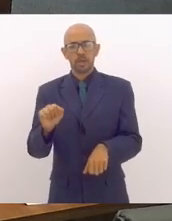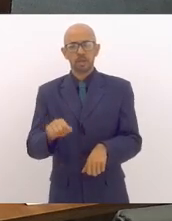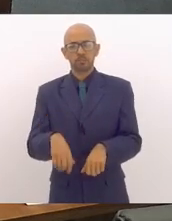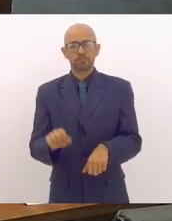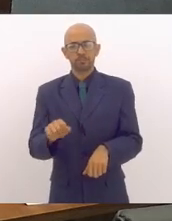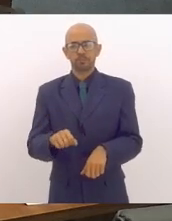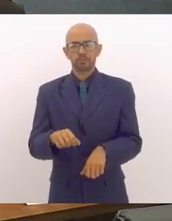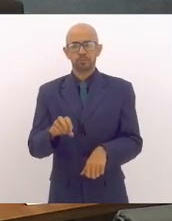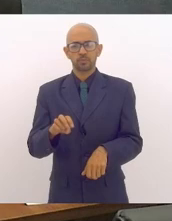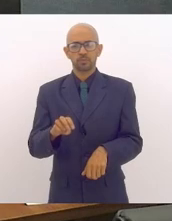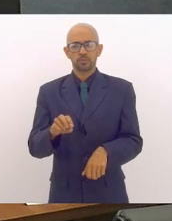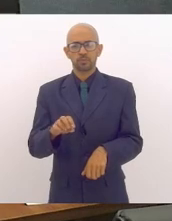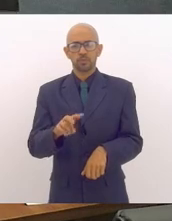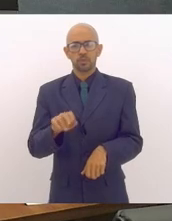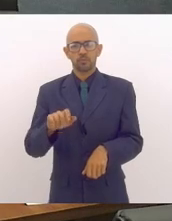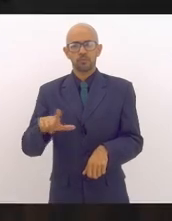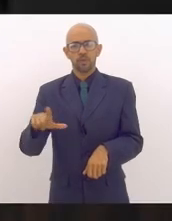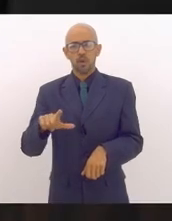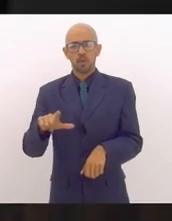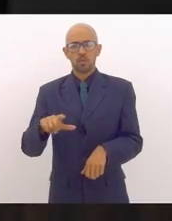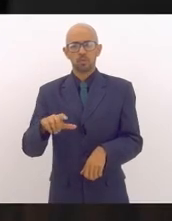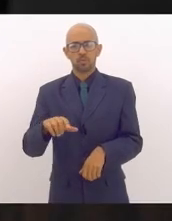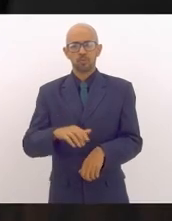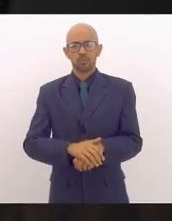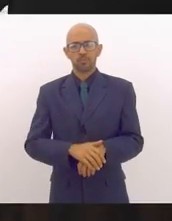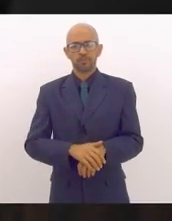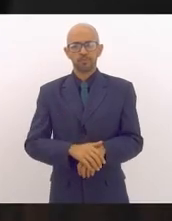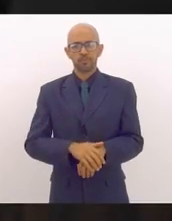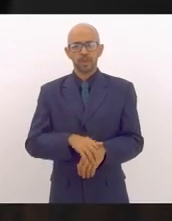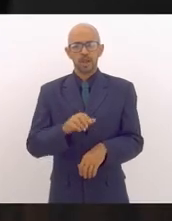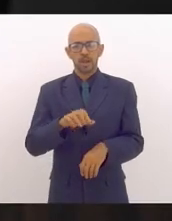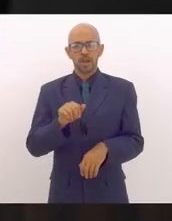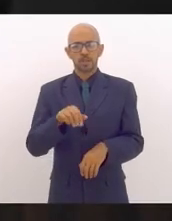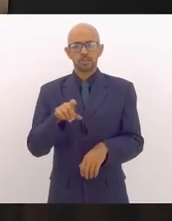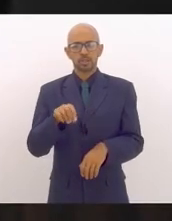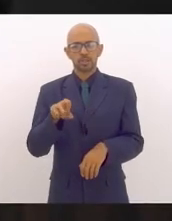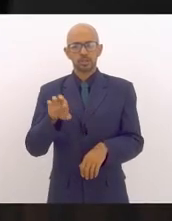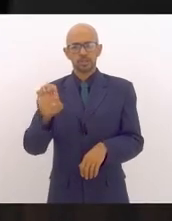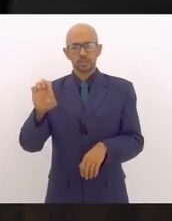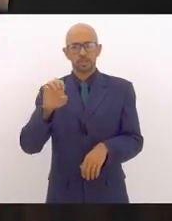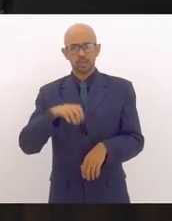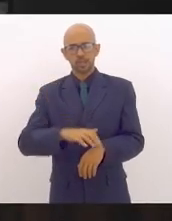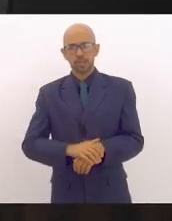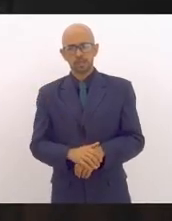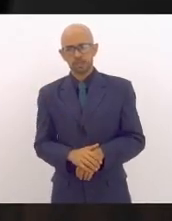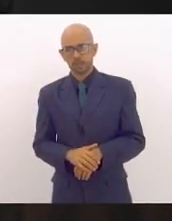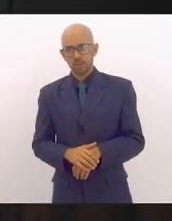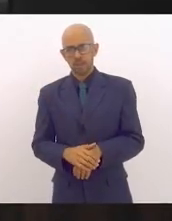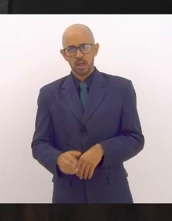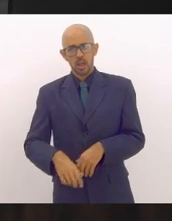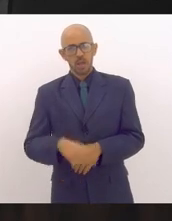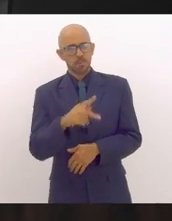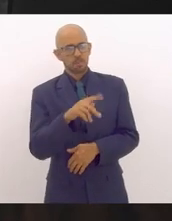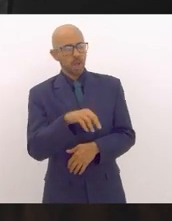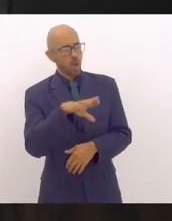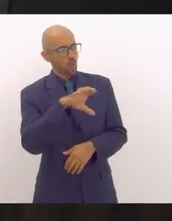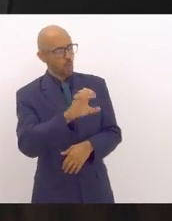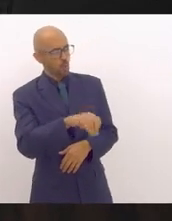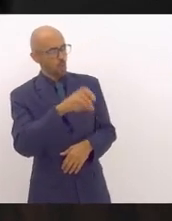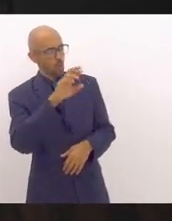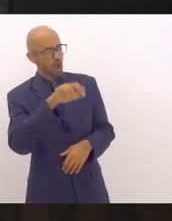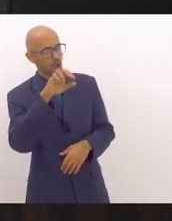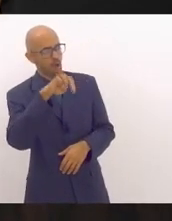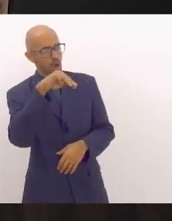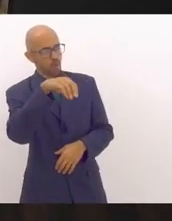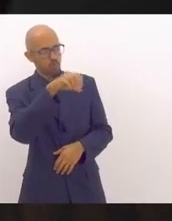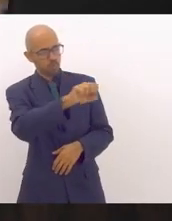Ceasa, deputado doutor Deodalto, deputado Alexandre Quinoploc, deputado Paulo Ramos,